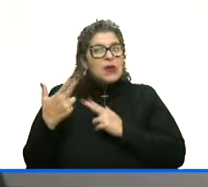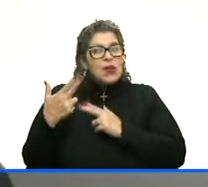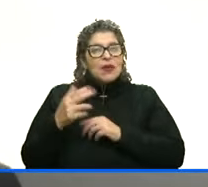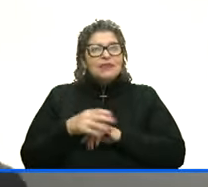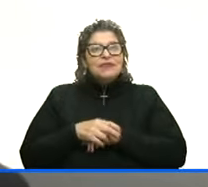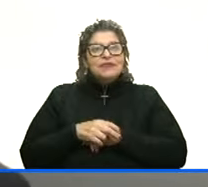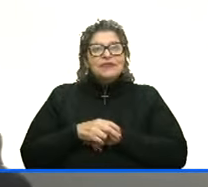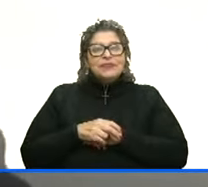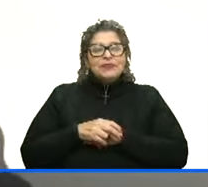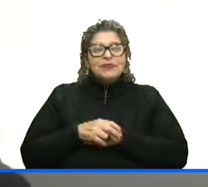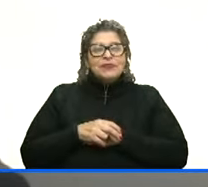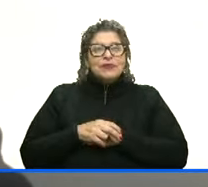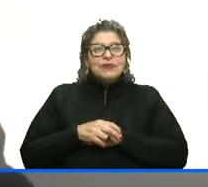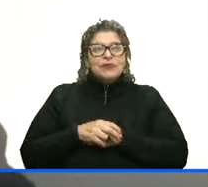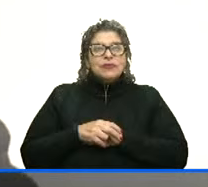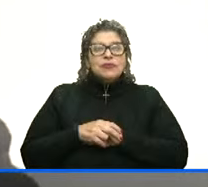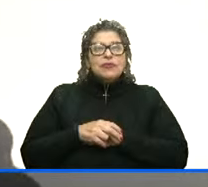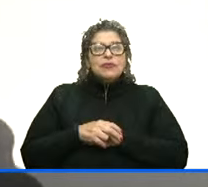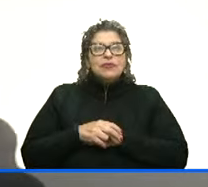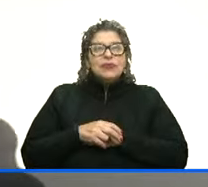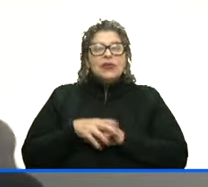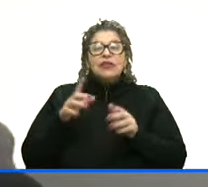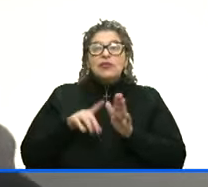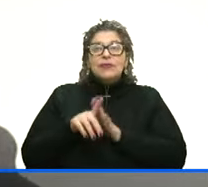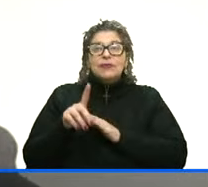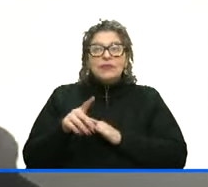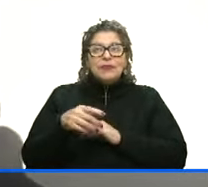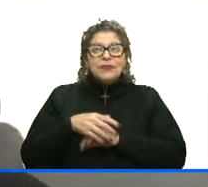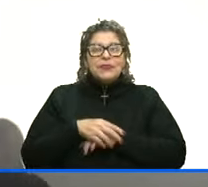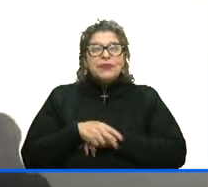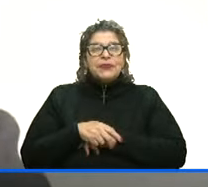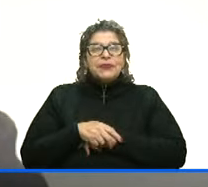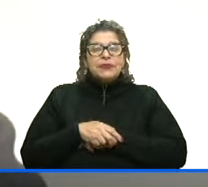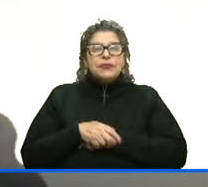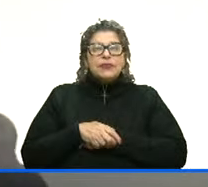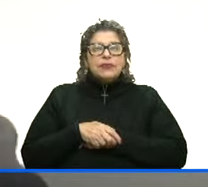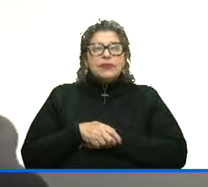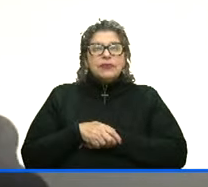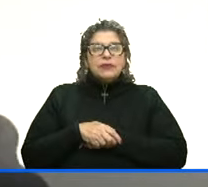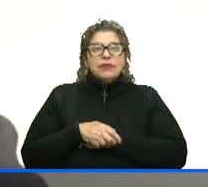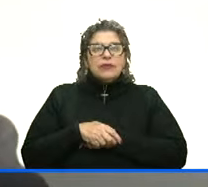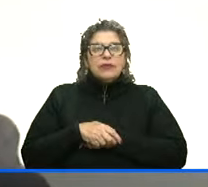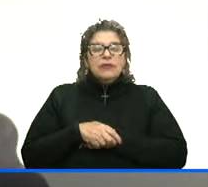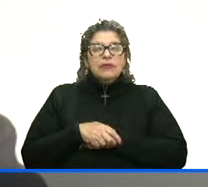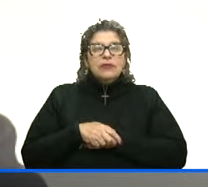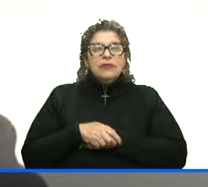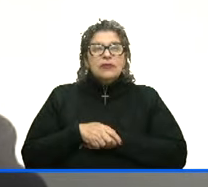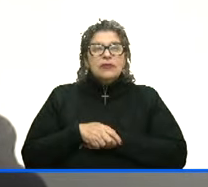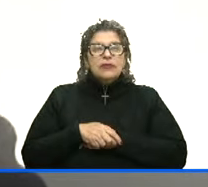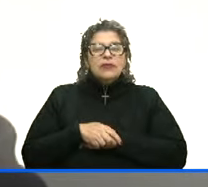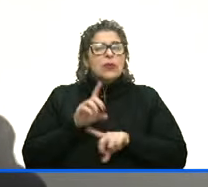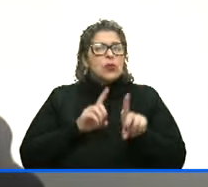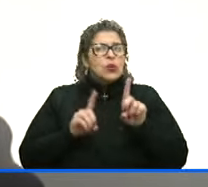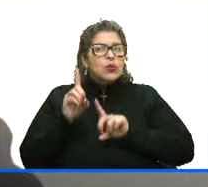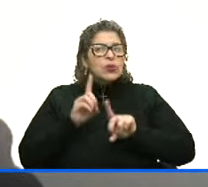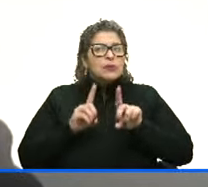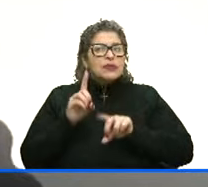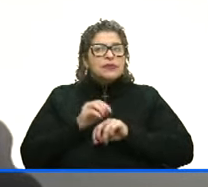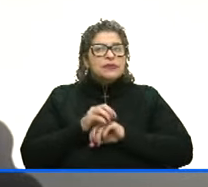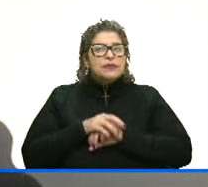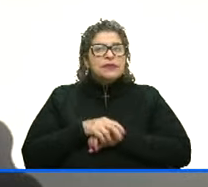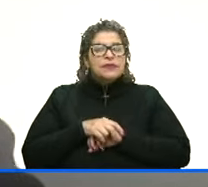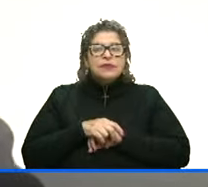aí ainda, que eu vou até fazer uma pergunta, não é? Eu queria trazer algumas coisas